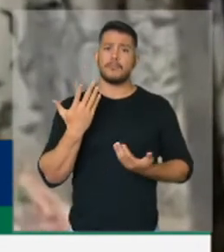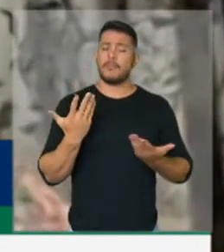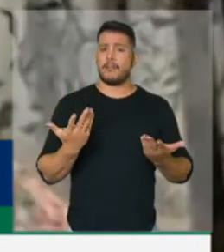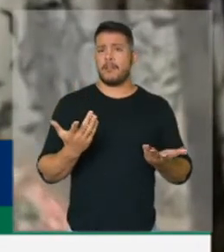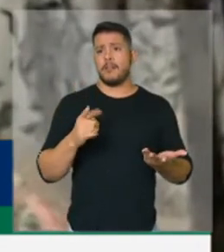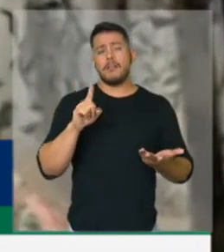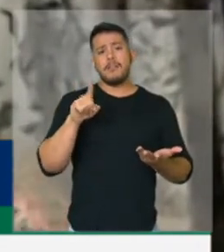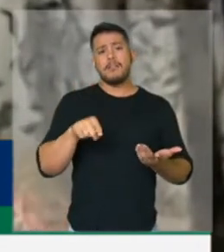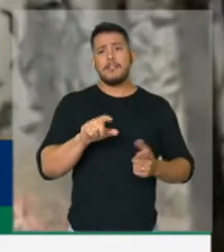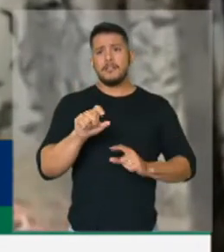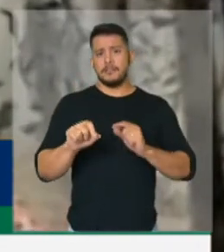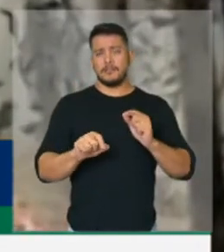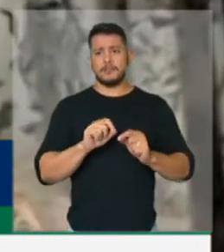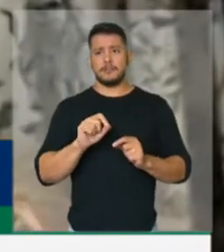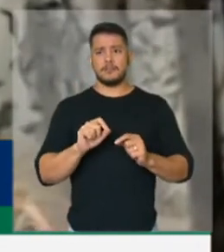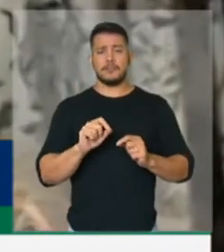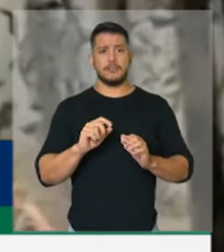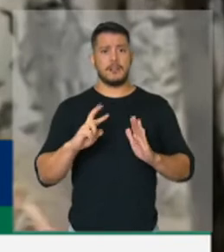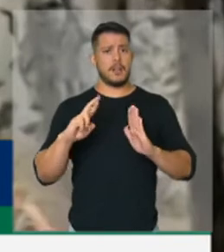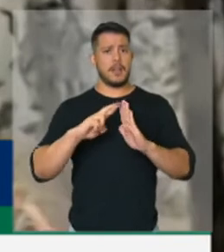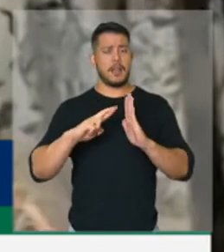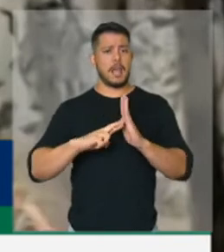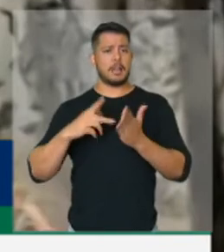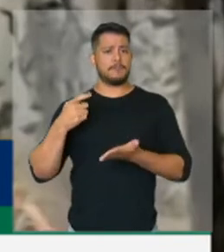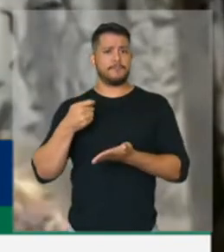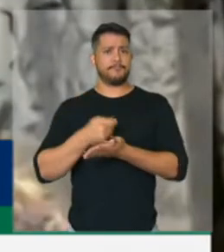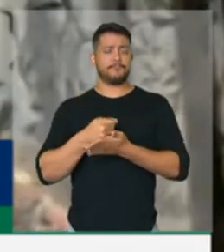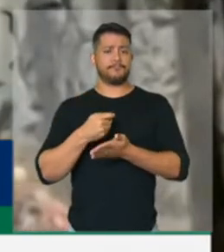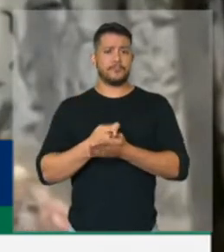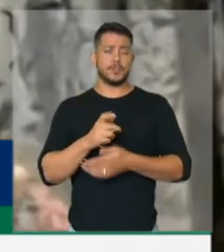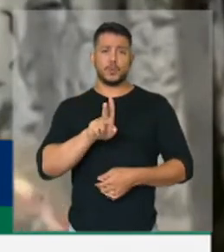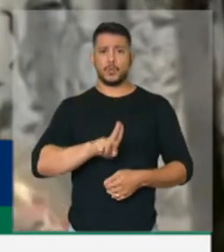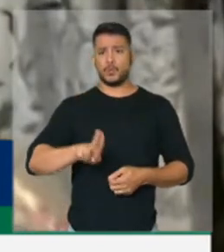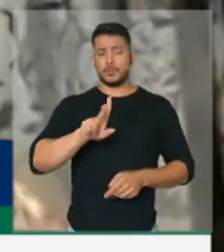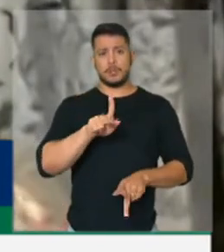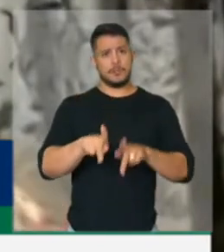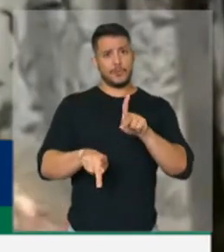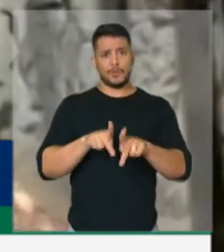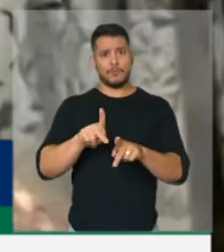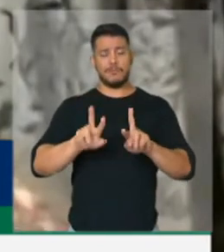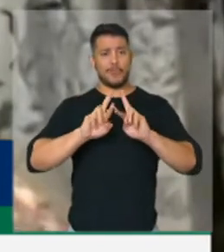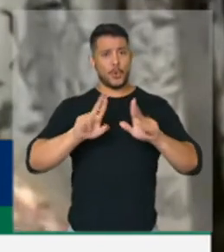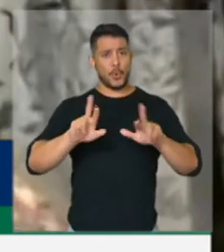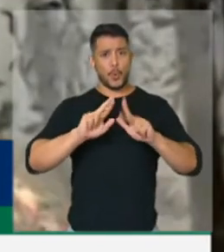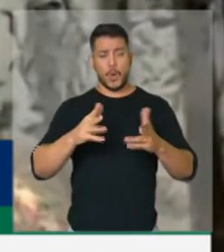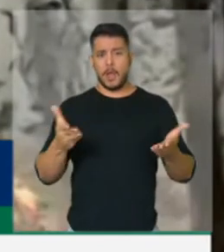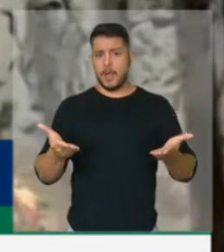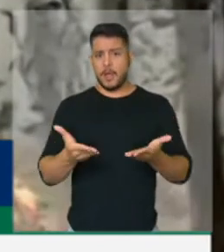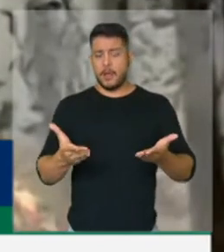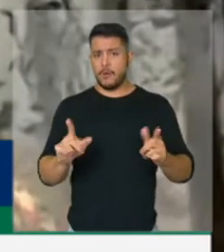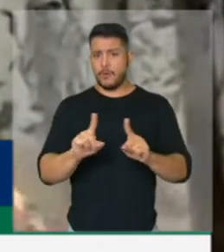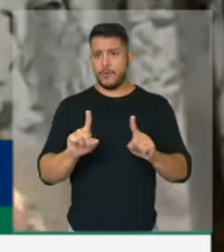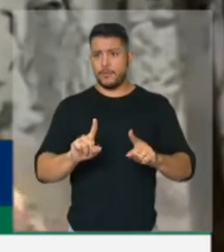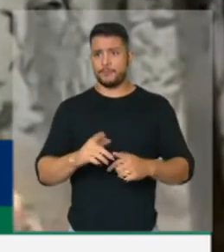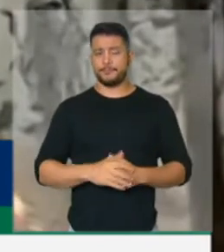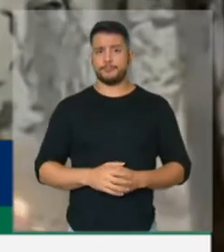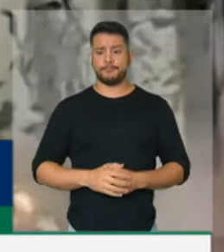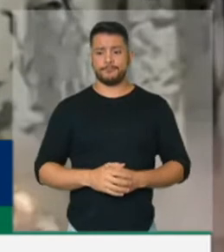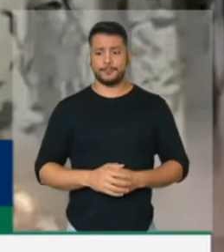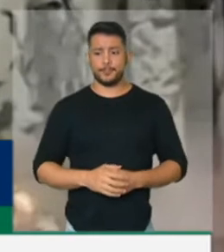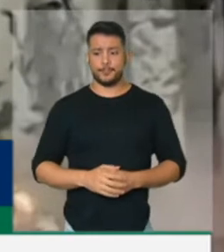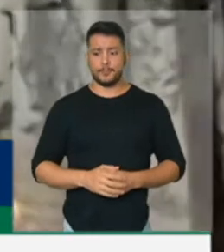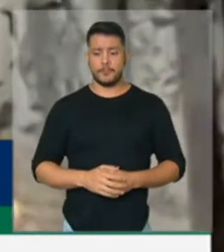de medidas de austeridade que têm sido aplicadas para o povo, e não é de agora. A farsa dos números fantasiosos